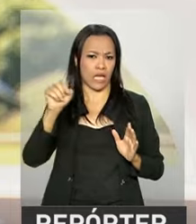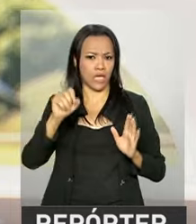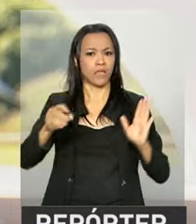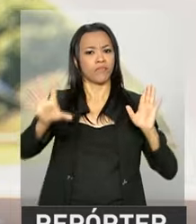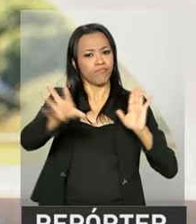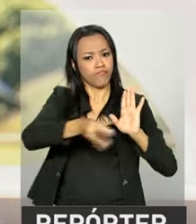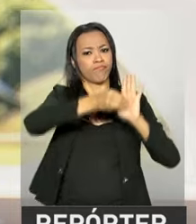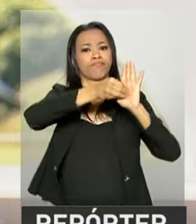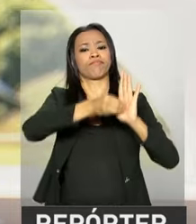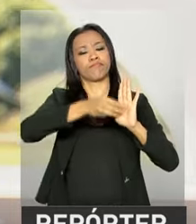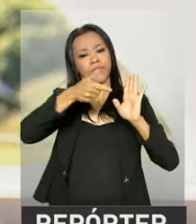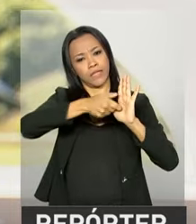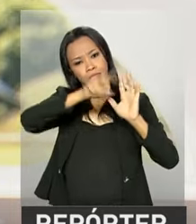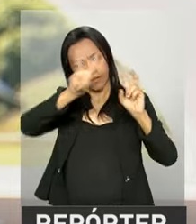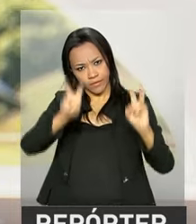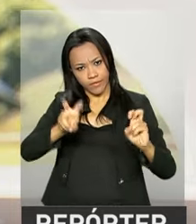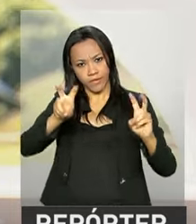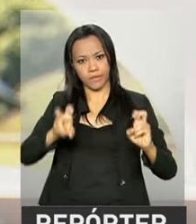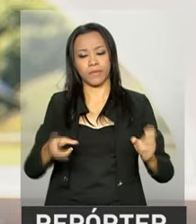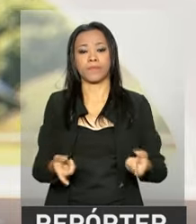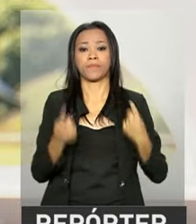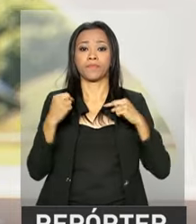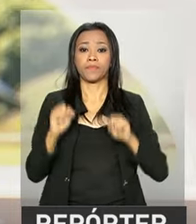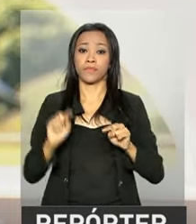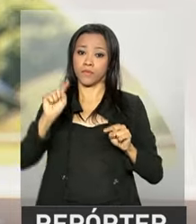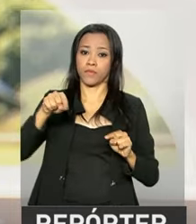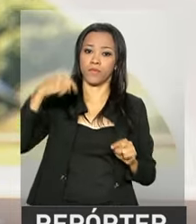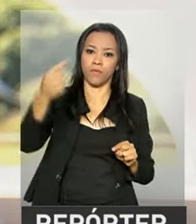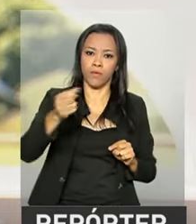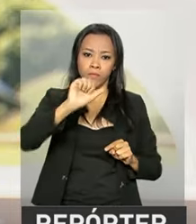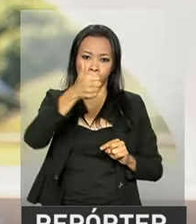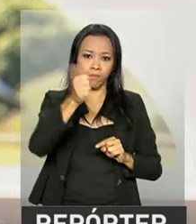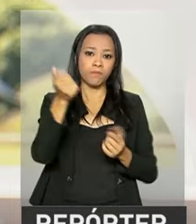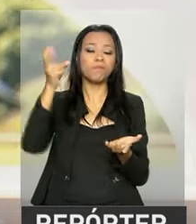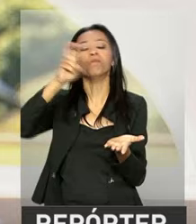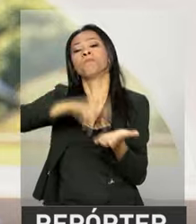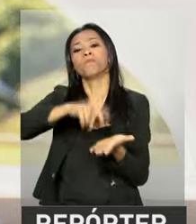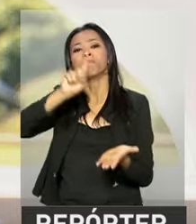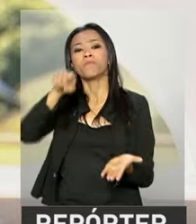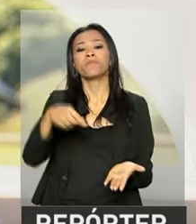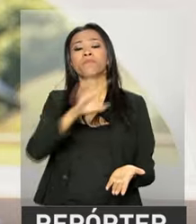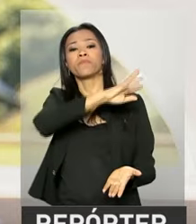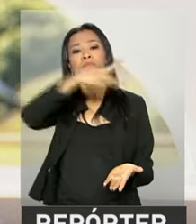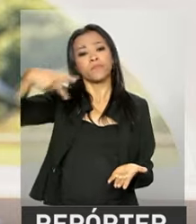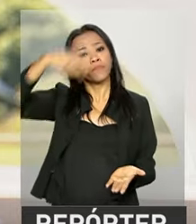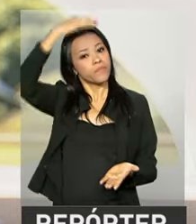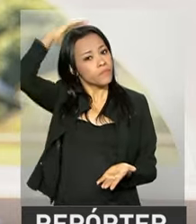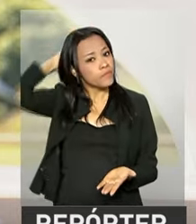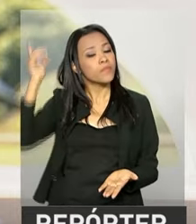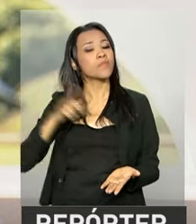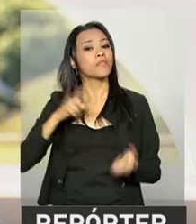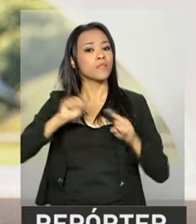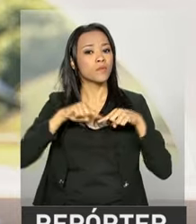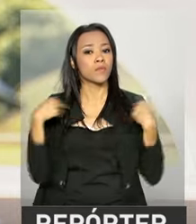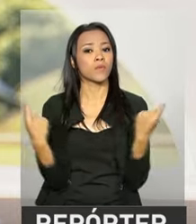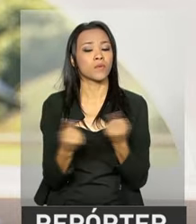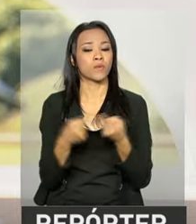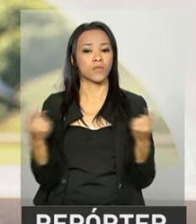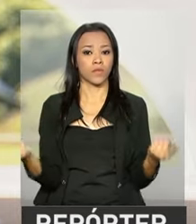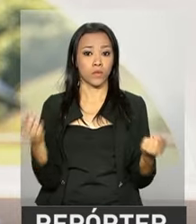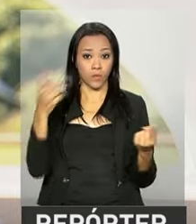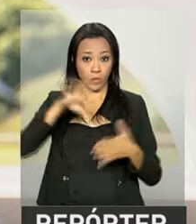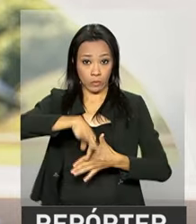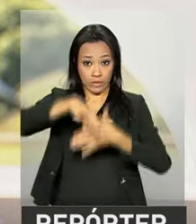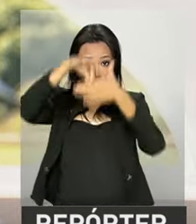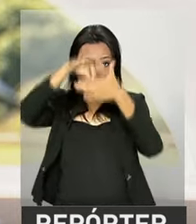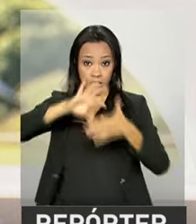tratam sobre o assunto. E logo mais às 11 horas, o presidente Michel Temer tem uma reunião com líderes